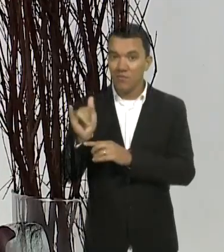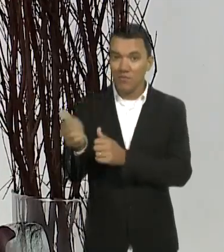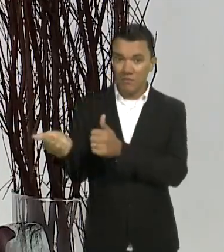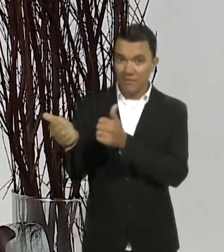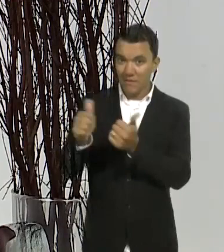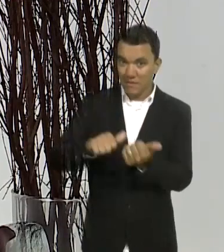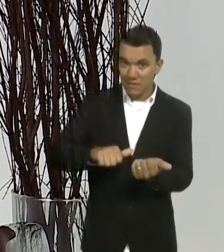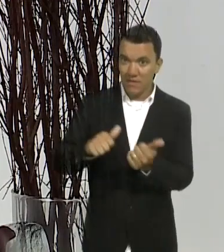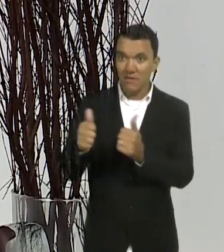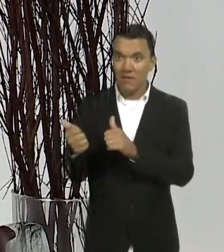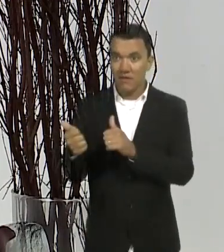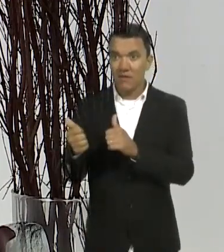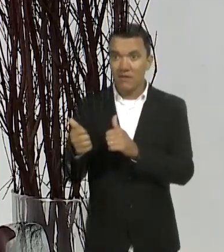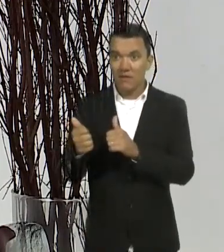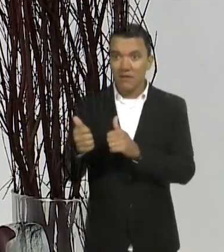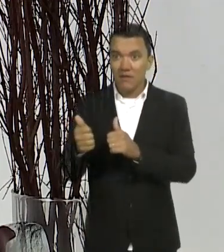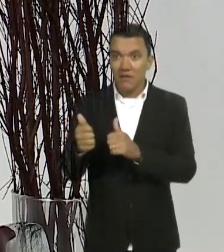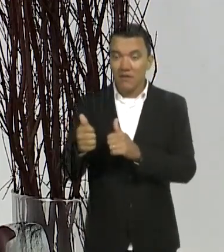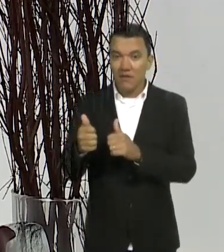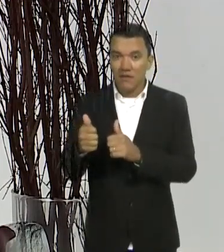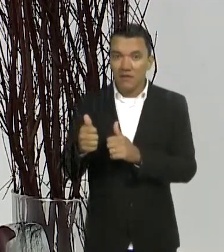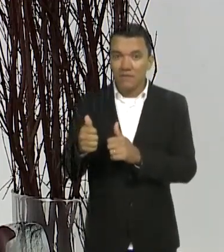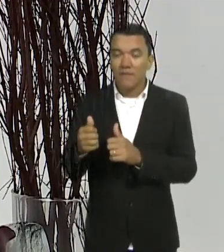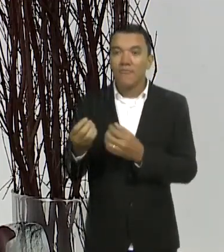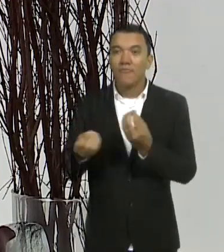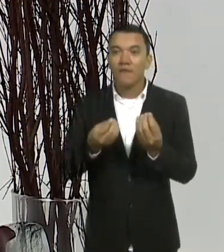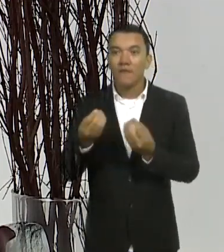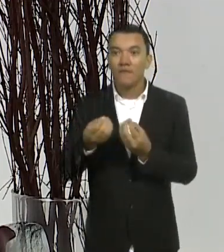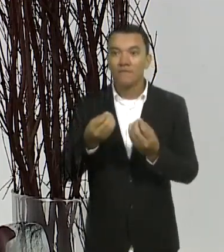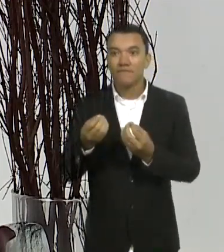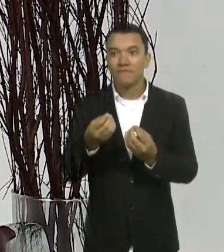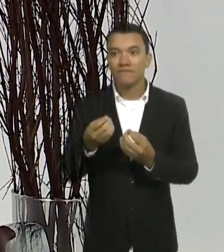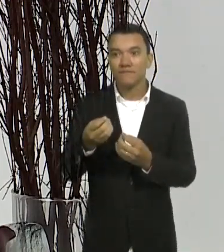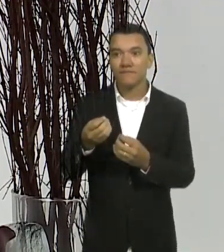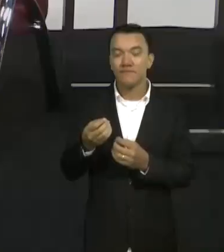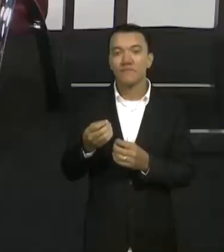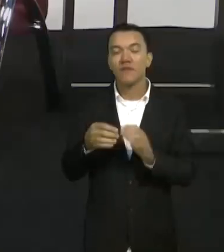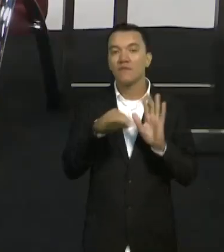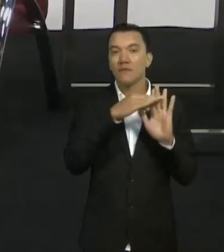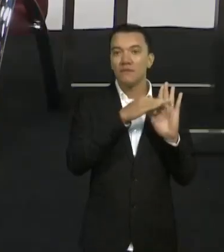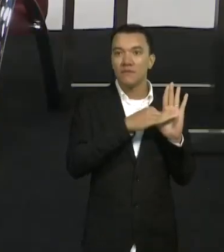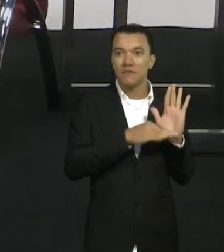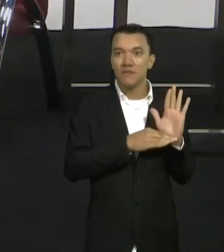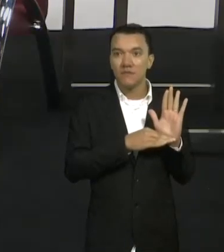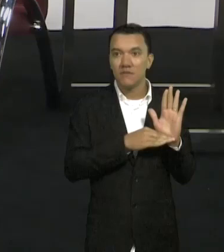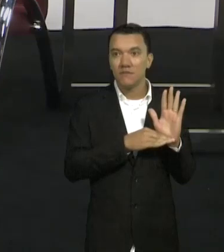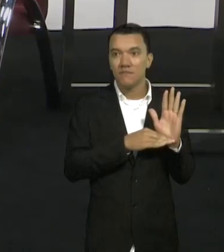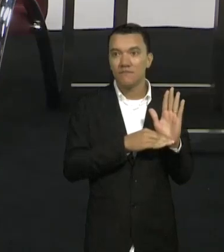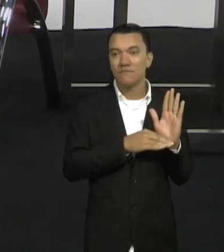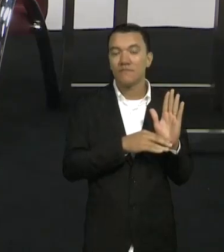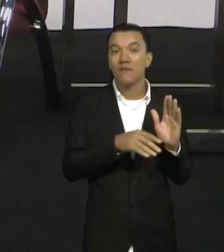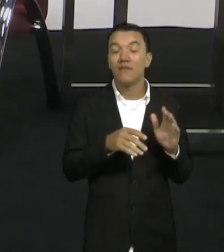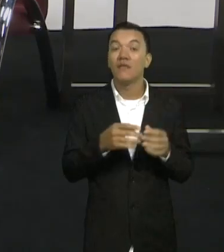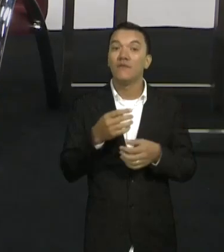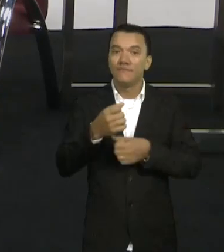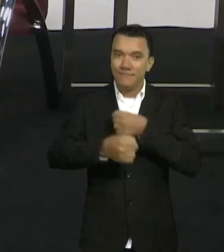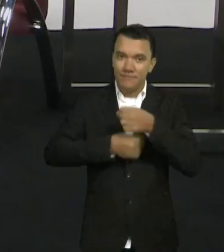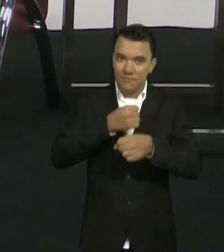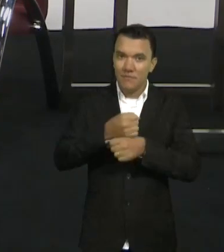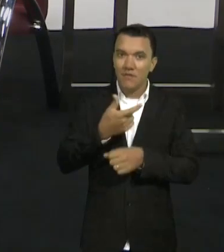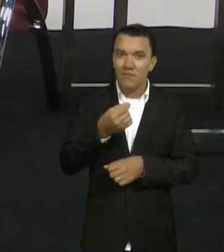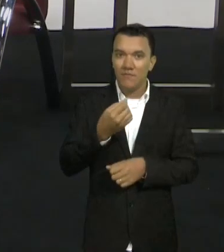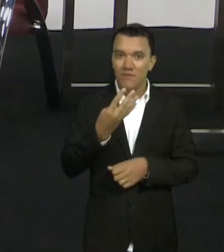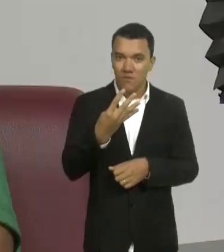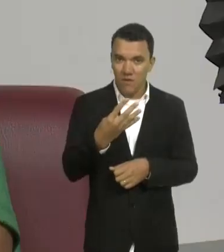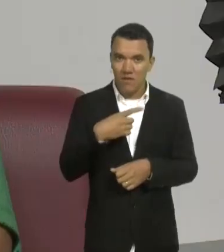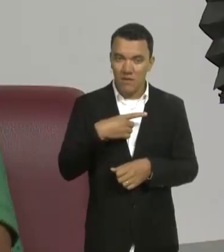muito bonito. Isso. E aí, como é que está a programação agora para esse São João? Esse ano o nosso boi, ele veio com o tema